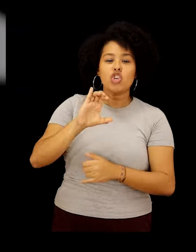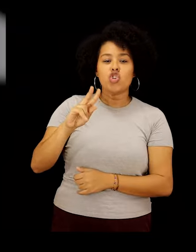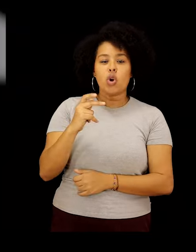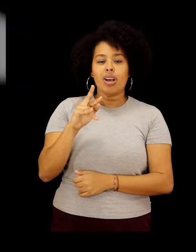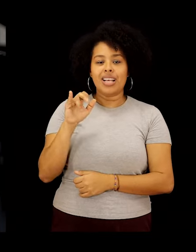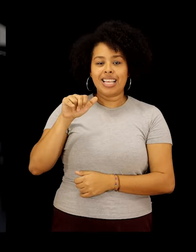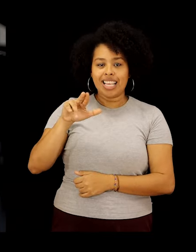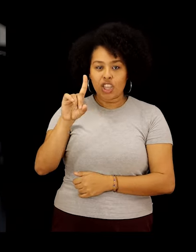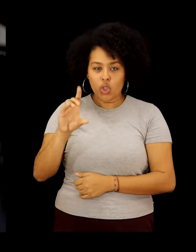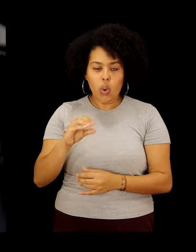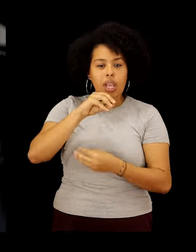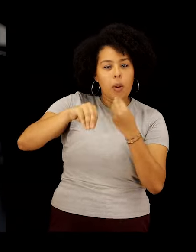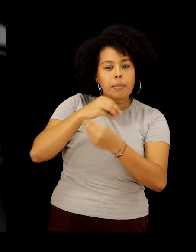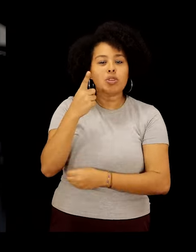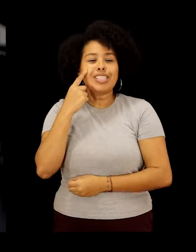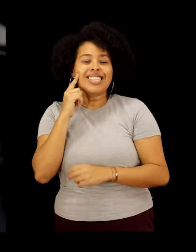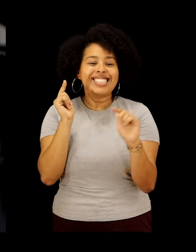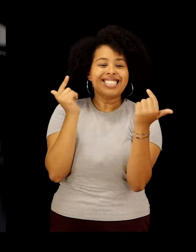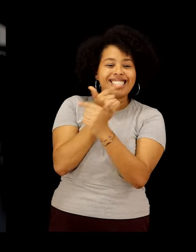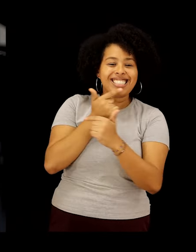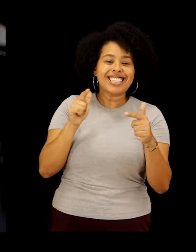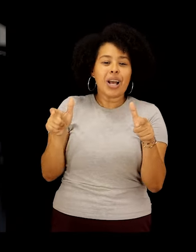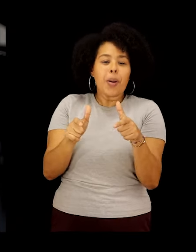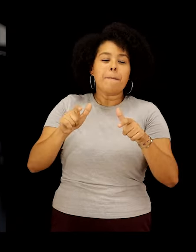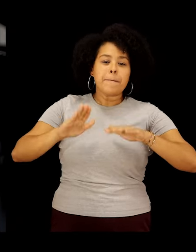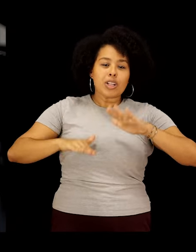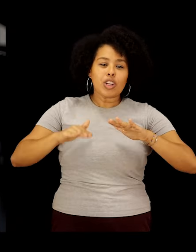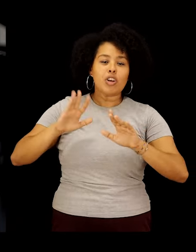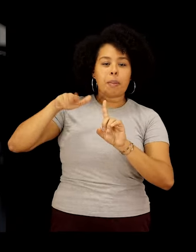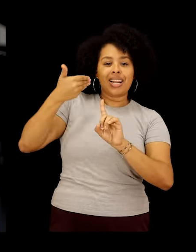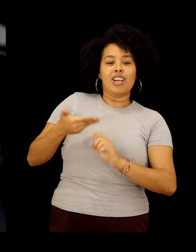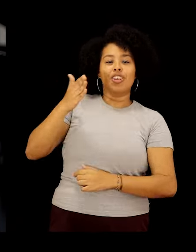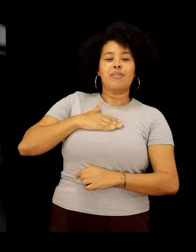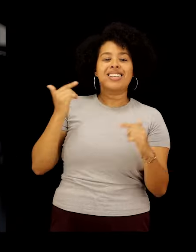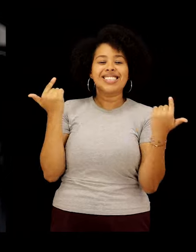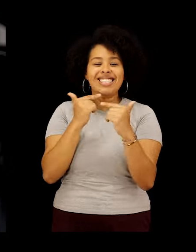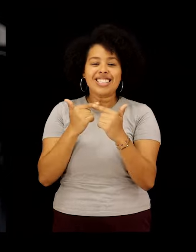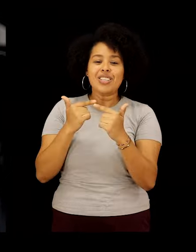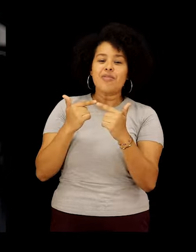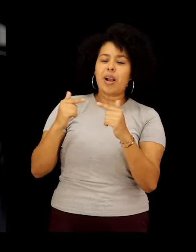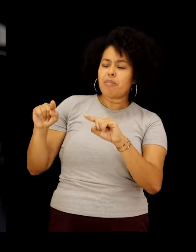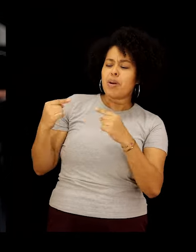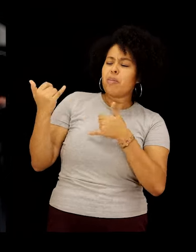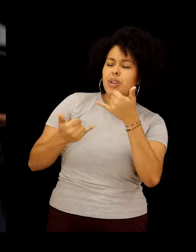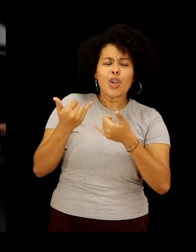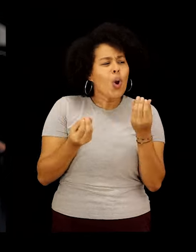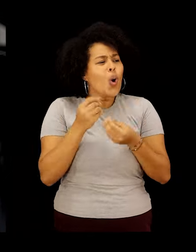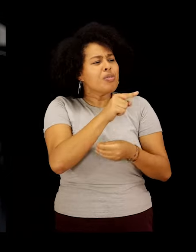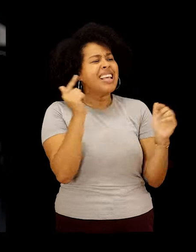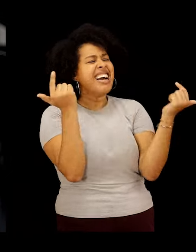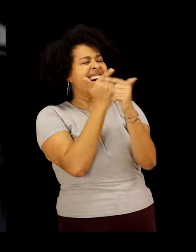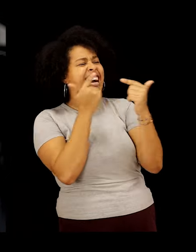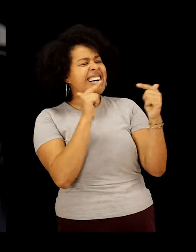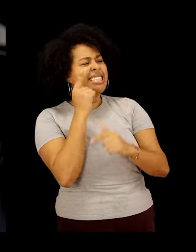Chorrindo, nesse disco Batucado, que ele fez em homenagem à minha risada. E a gente ficava brincando com isso. Como é que a pessoa ri desse